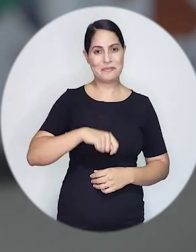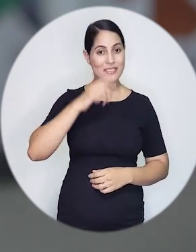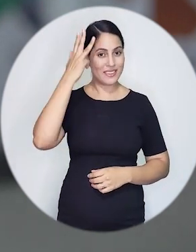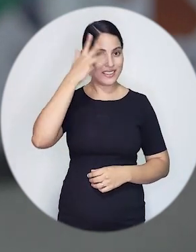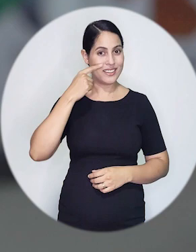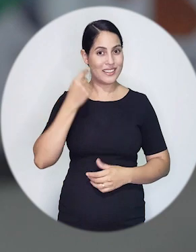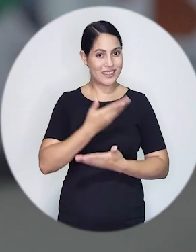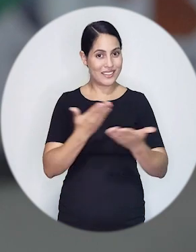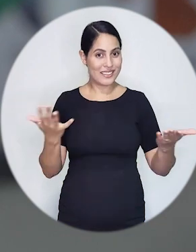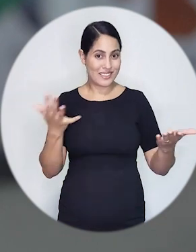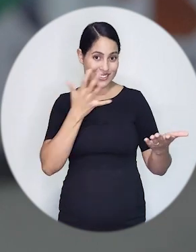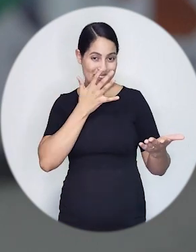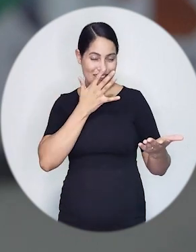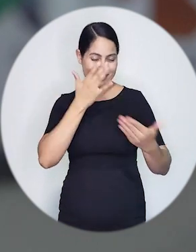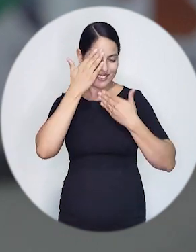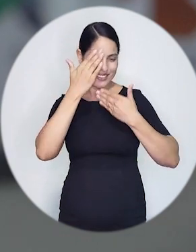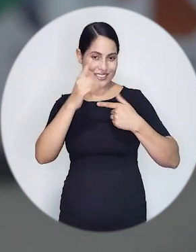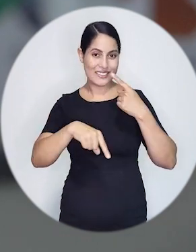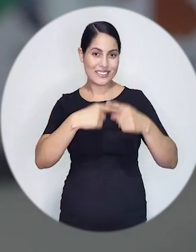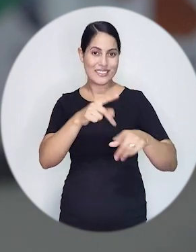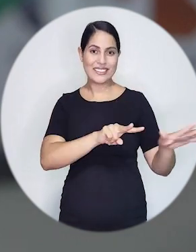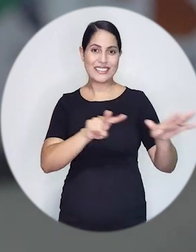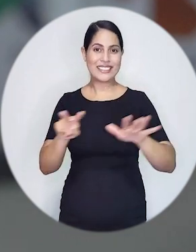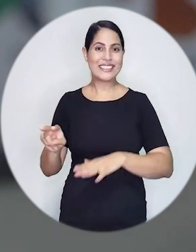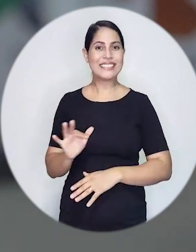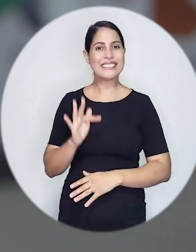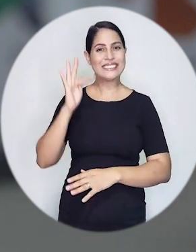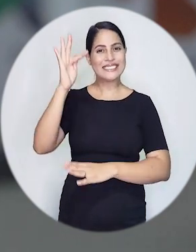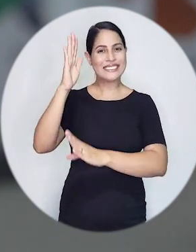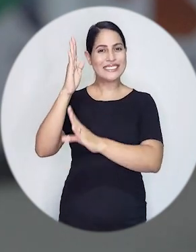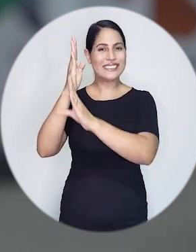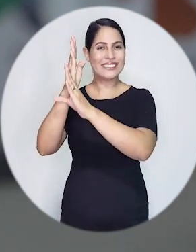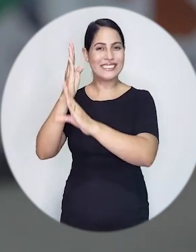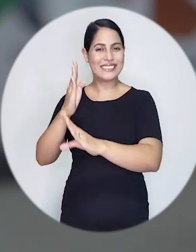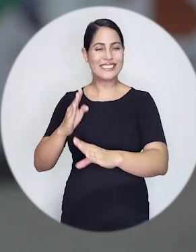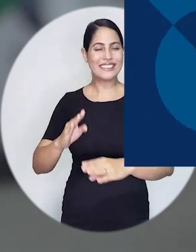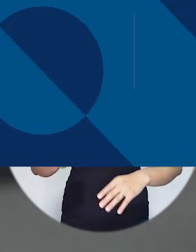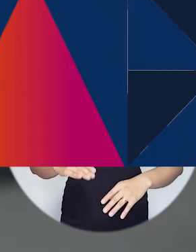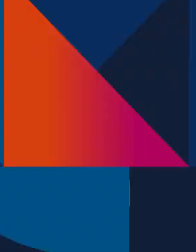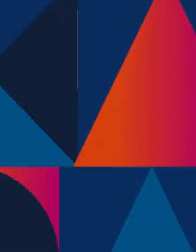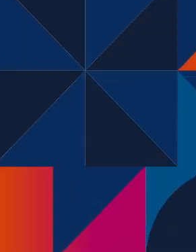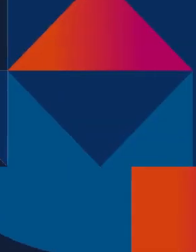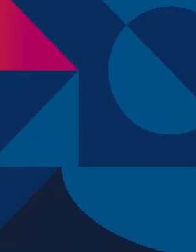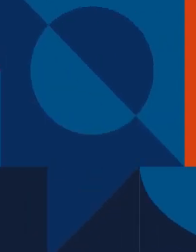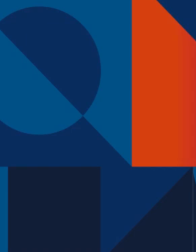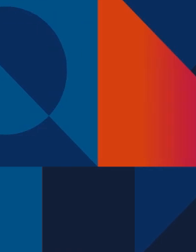Eu sou Mariana Xavier e agradeço pela sua companhia. Eu te espero na próxima semana. Até lá!